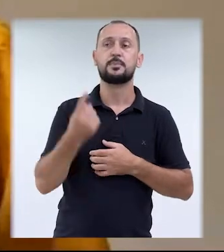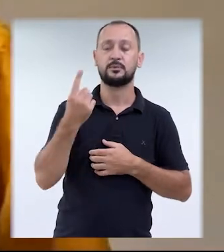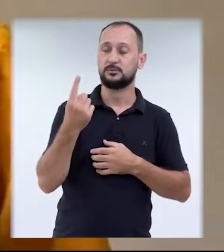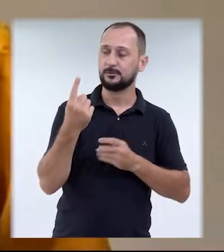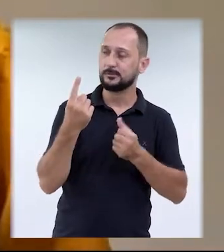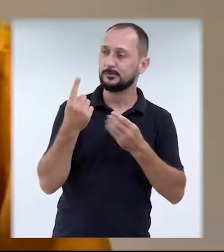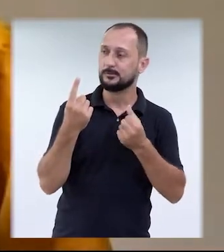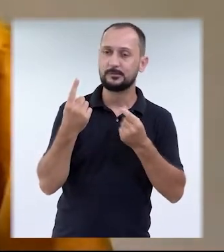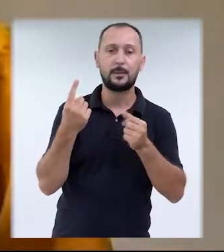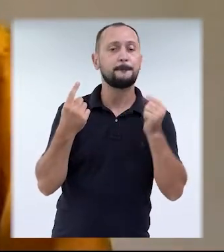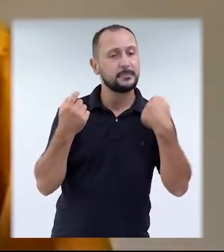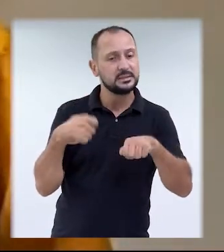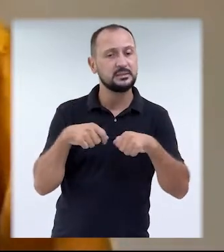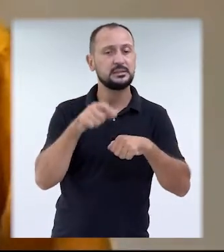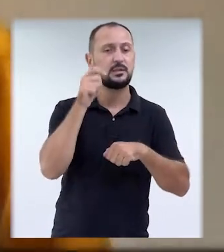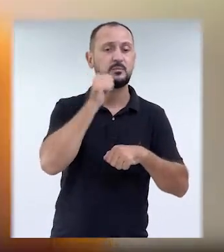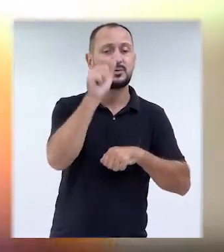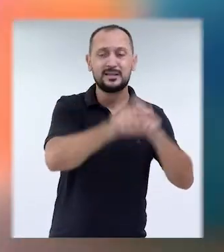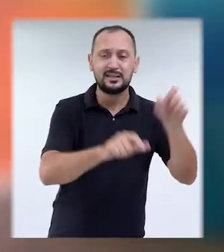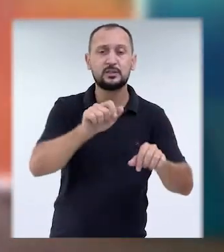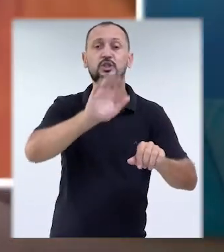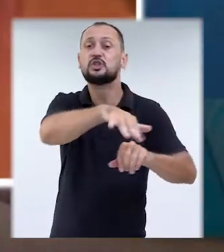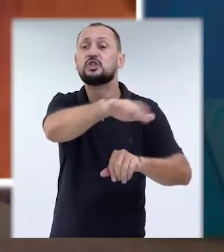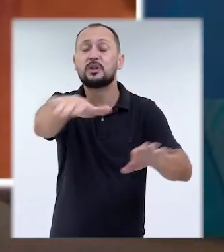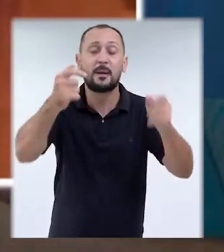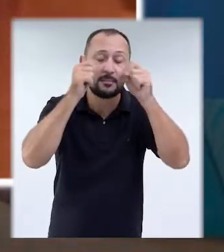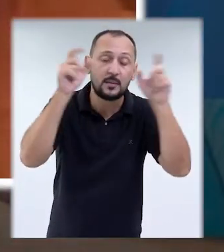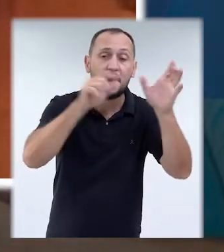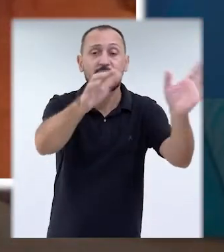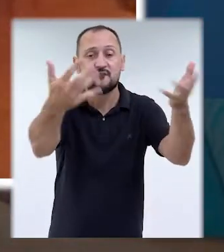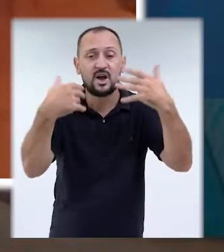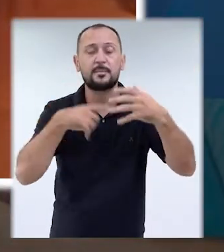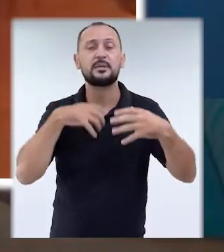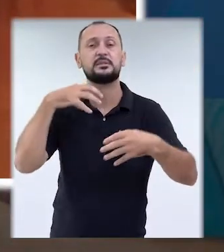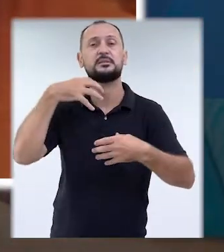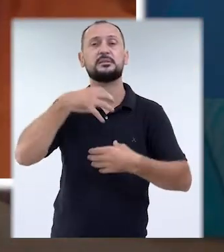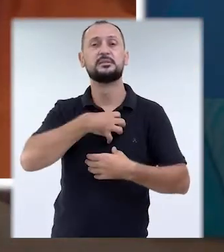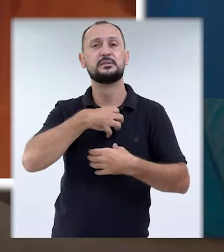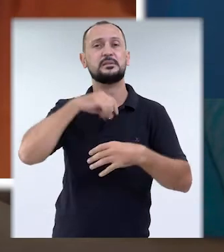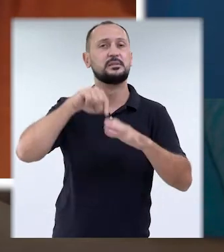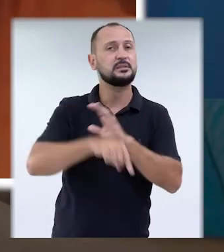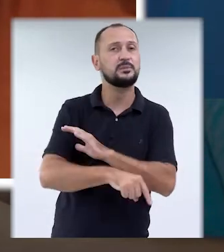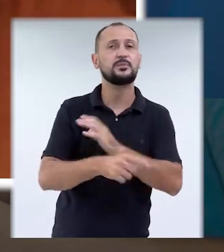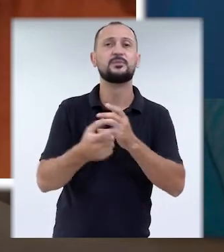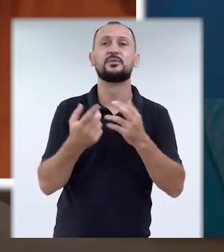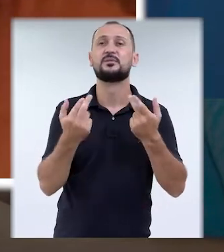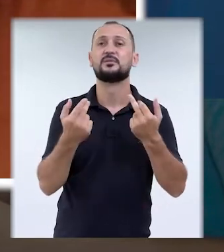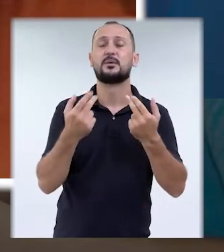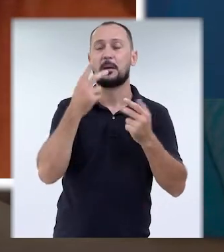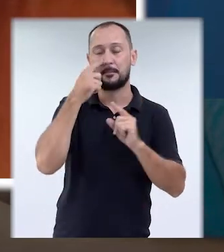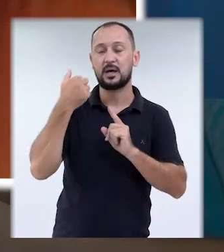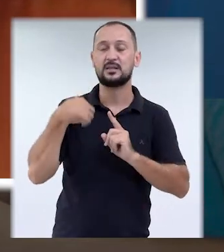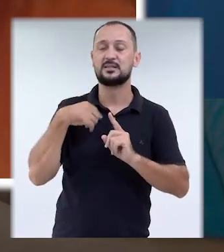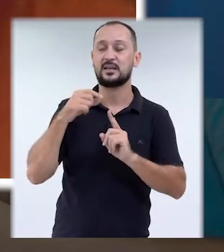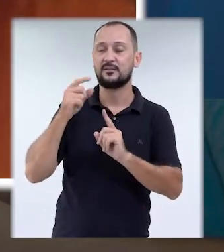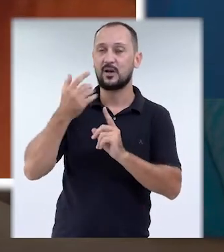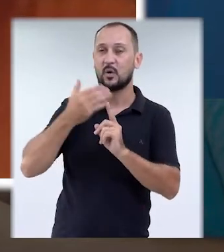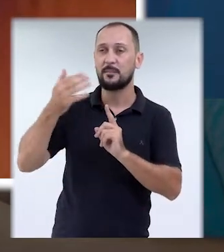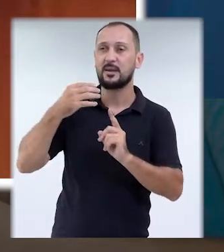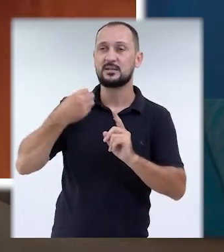outras mulheres nesse sentido mais profundo, para que isso vá sendo de alguma forma vai ressoando